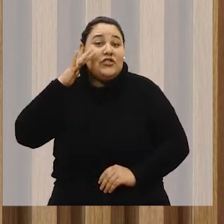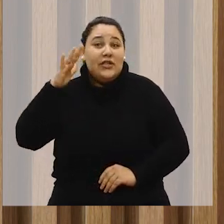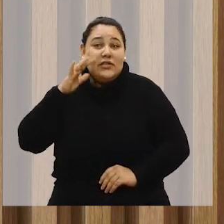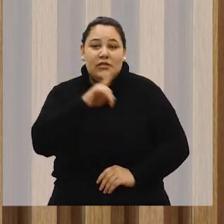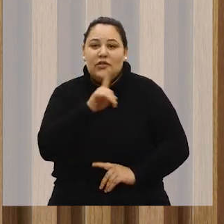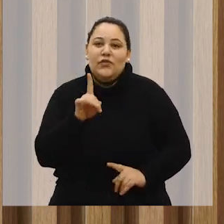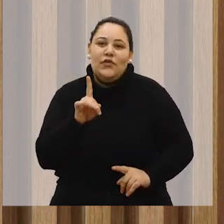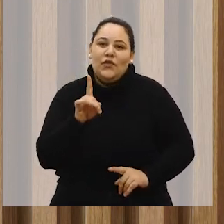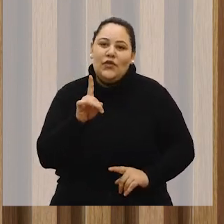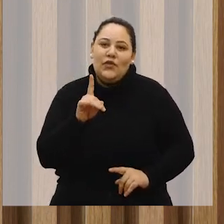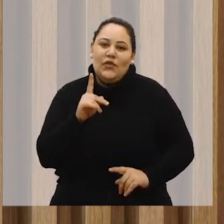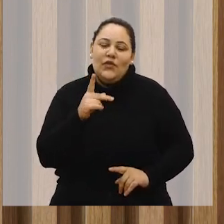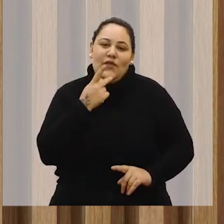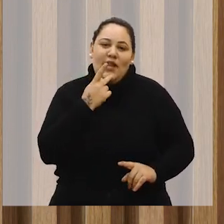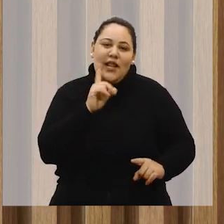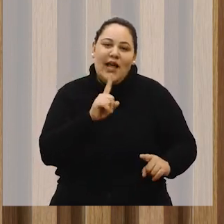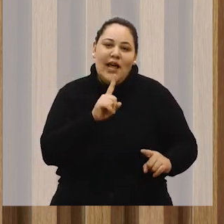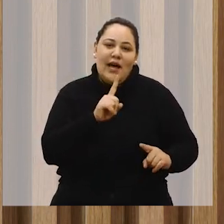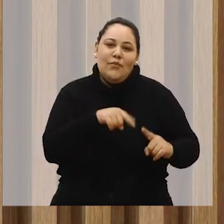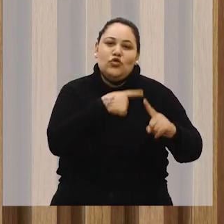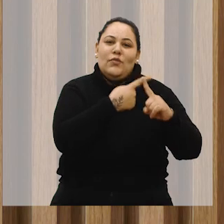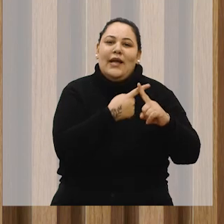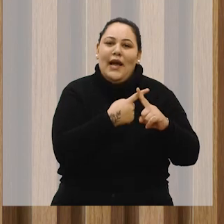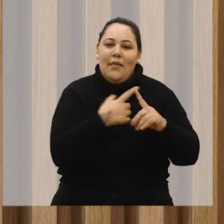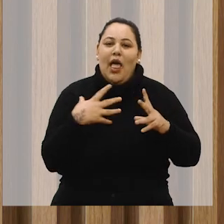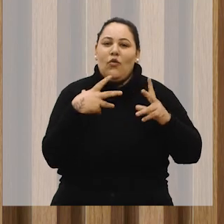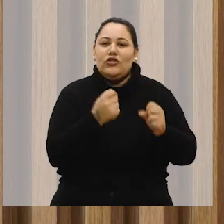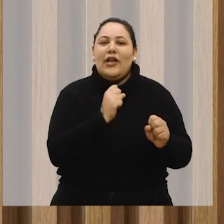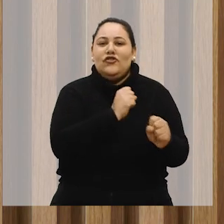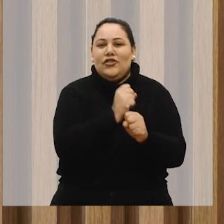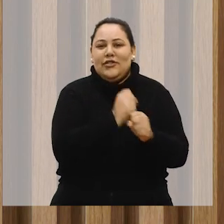a quantidade de anos, porque daí seria esmagador.